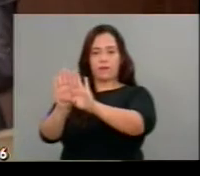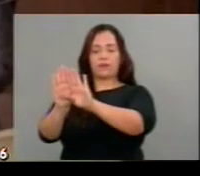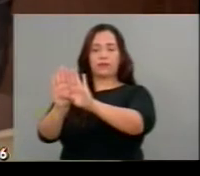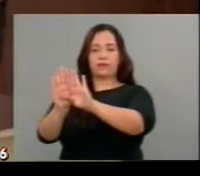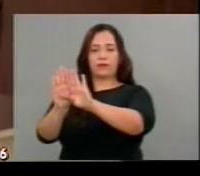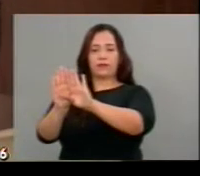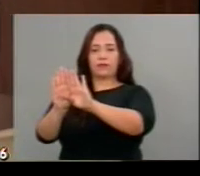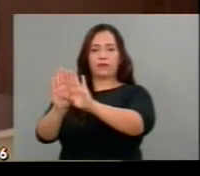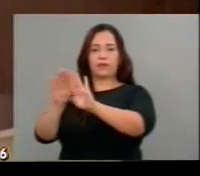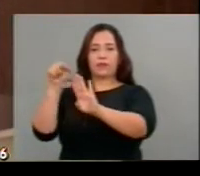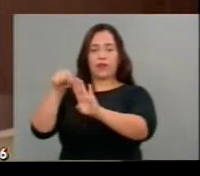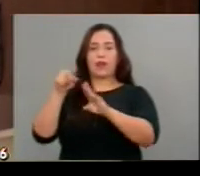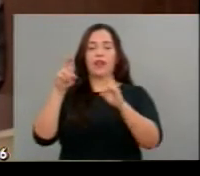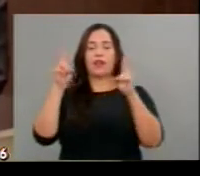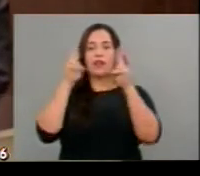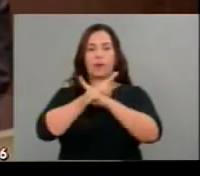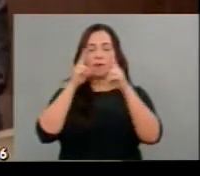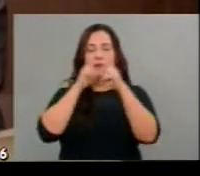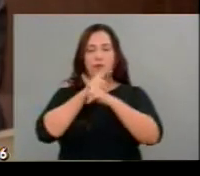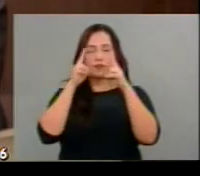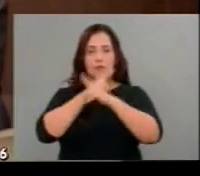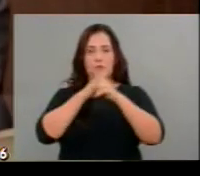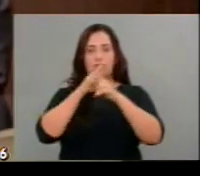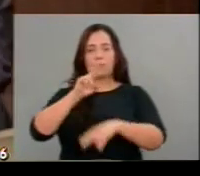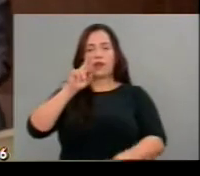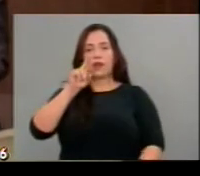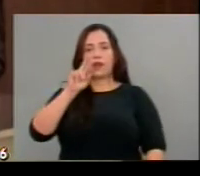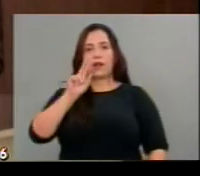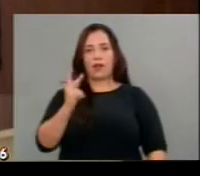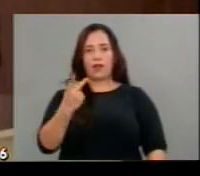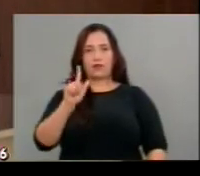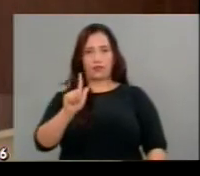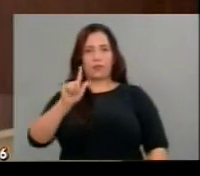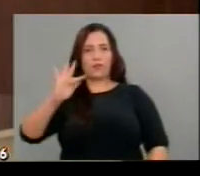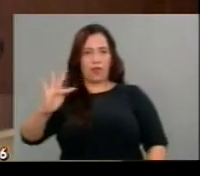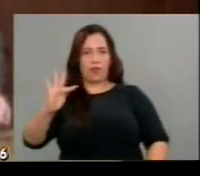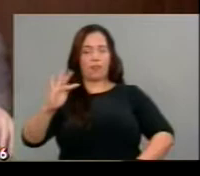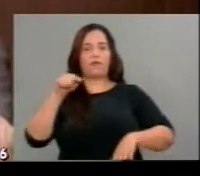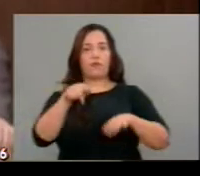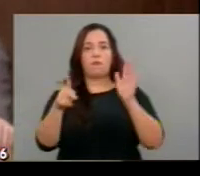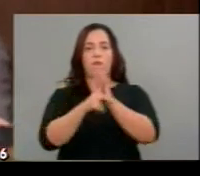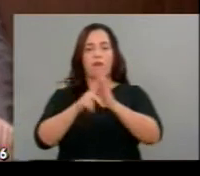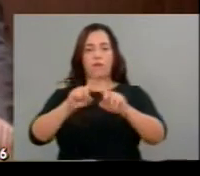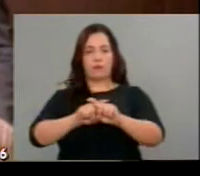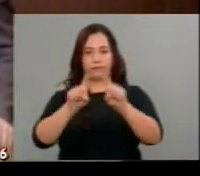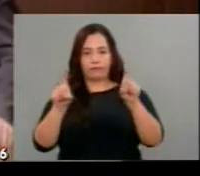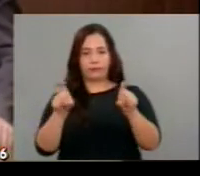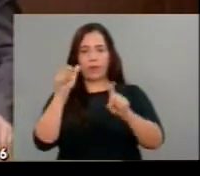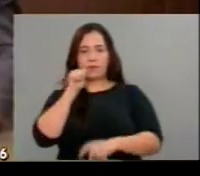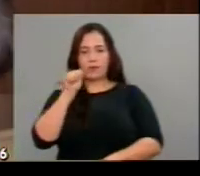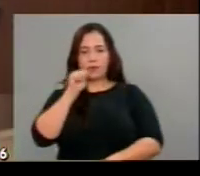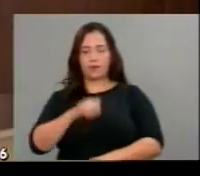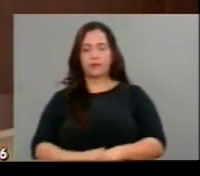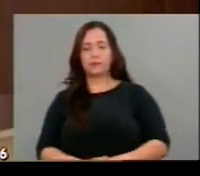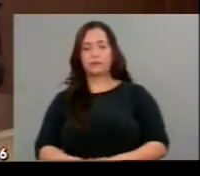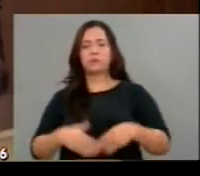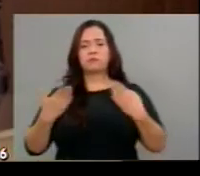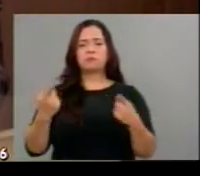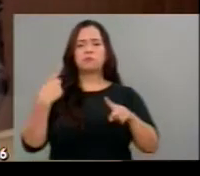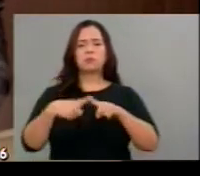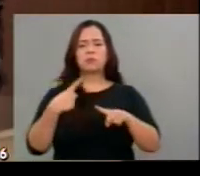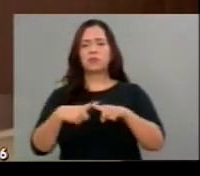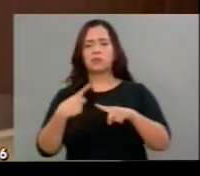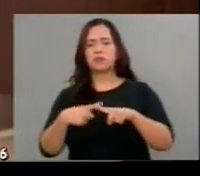fechamento da enfermaria, da emergência obstétrica do Hospital Geral de Fortaleza. E por que